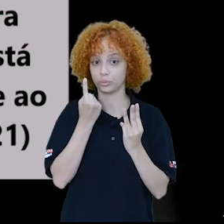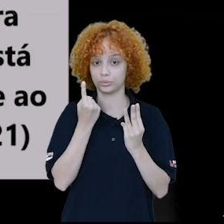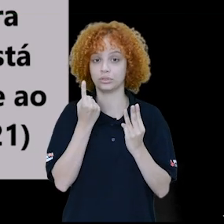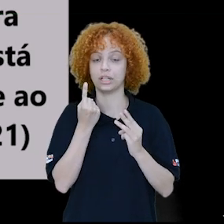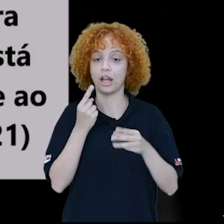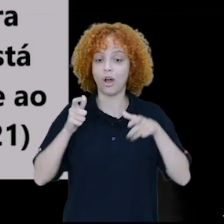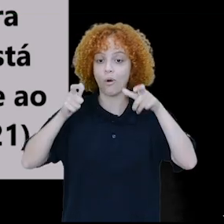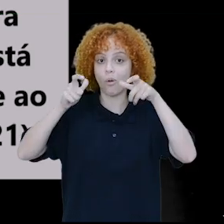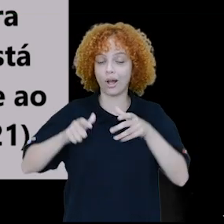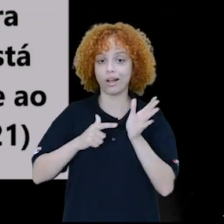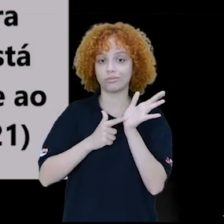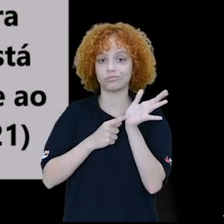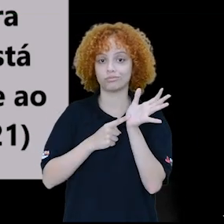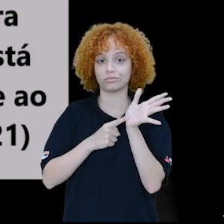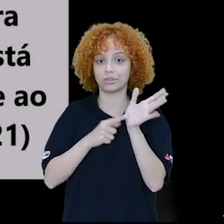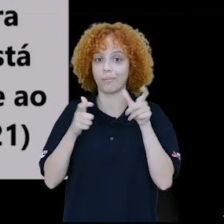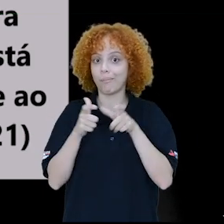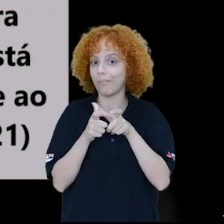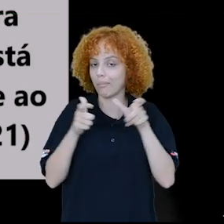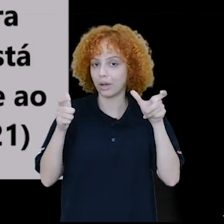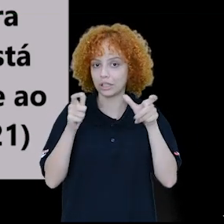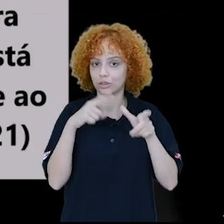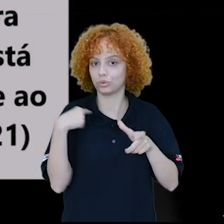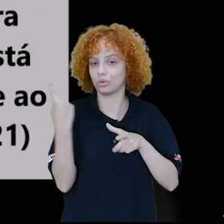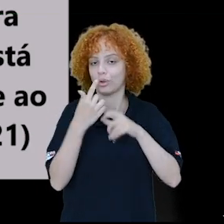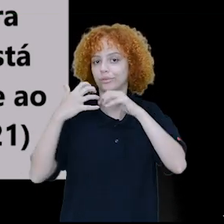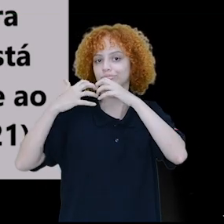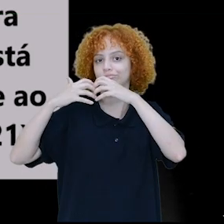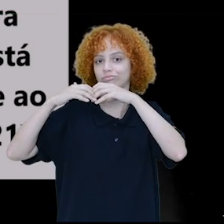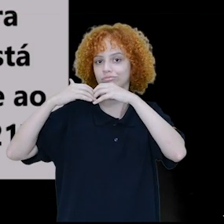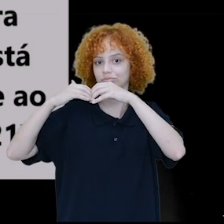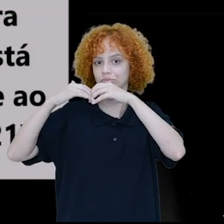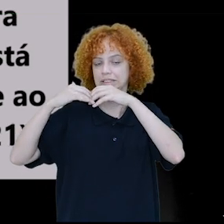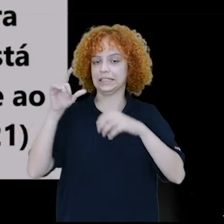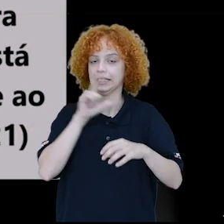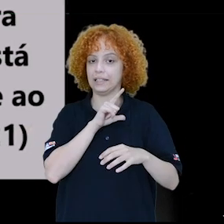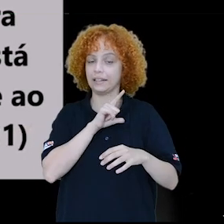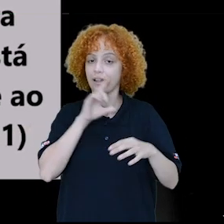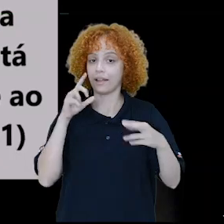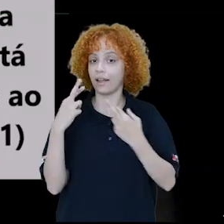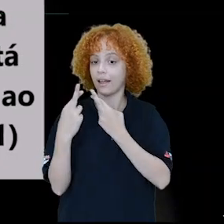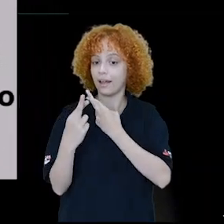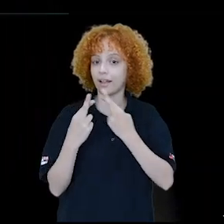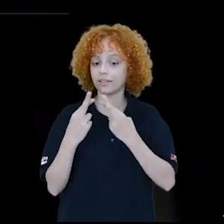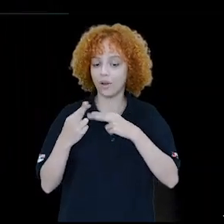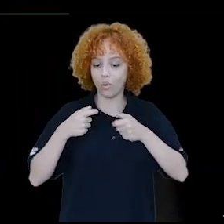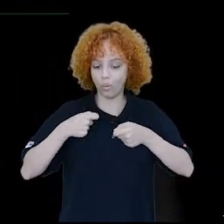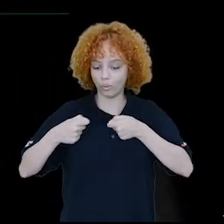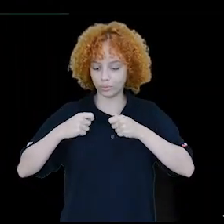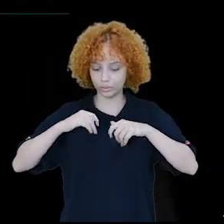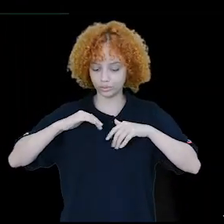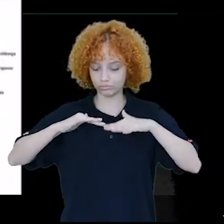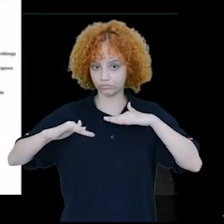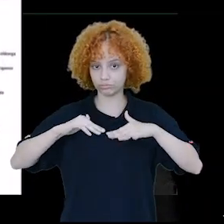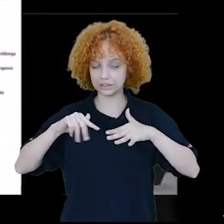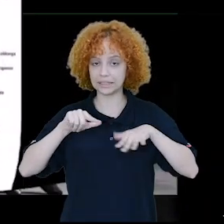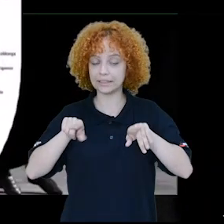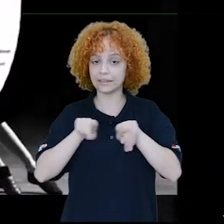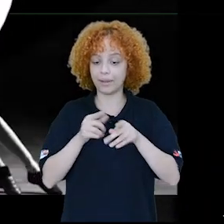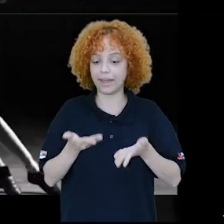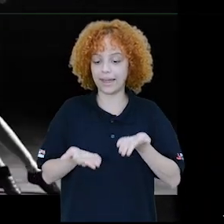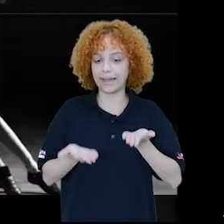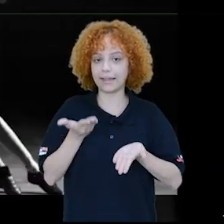local que concentra mais neurônios no cérebro e está relacionado ao controle motor e ao equilíbrio